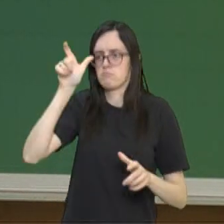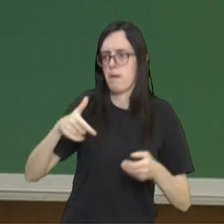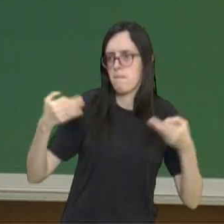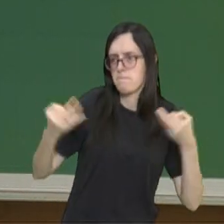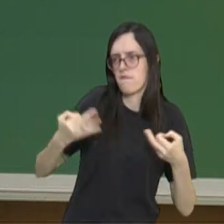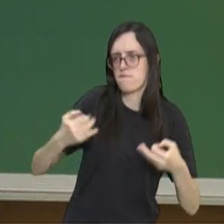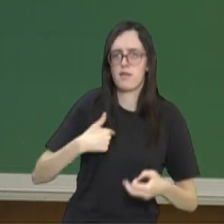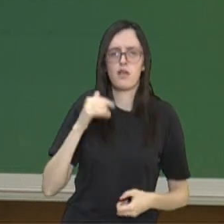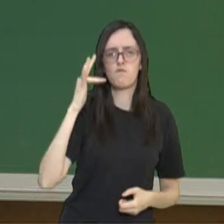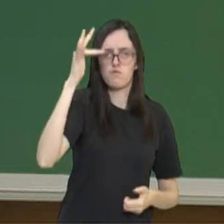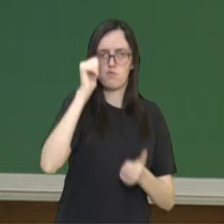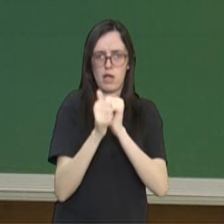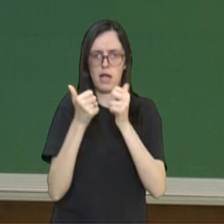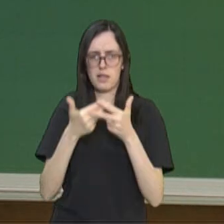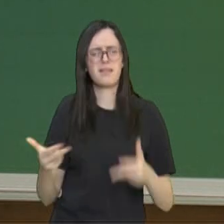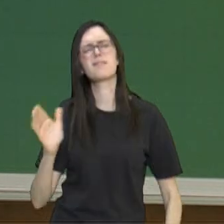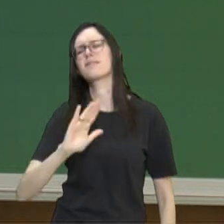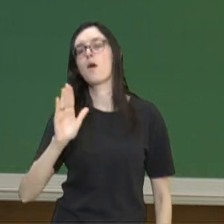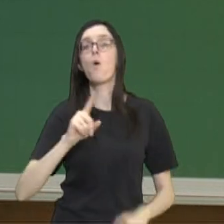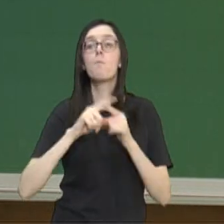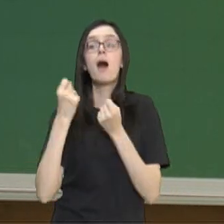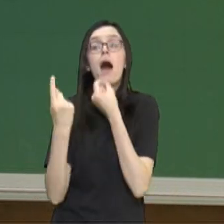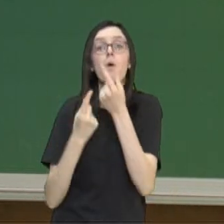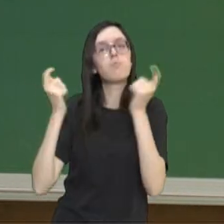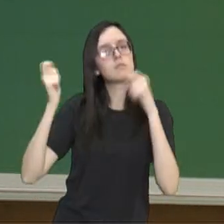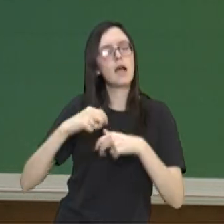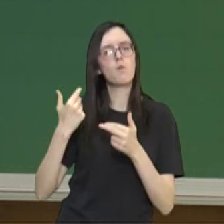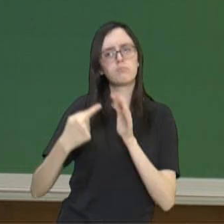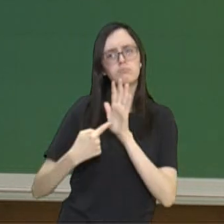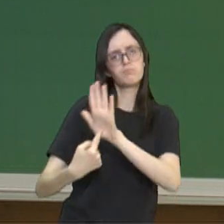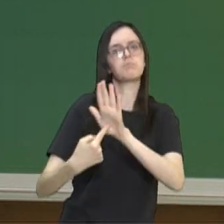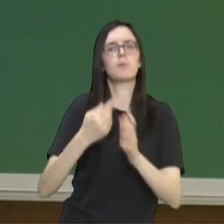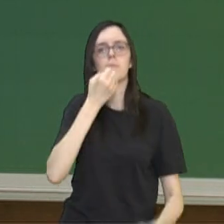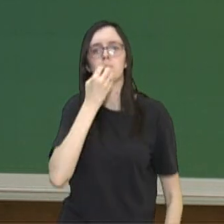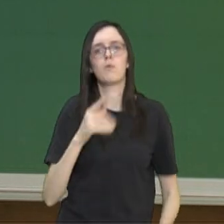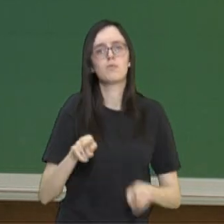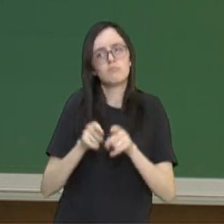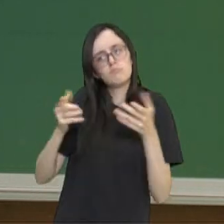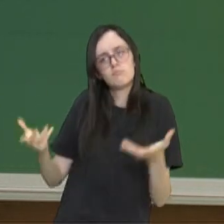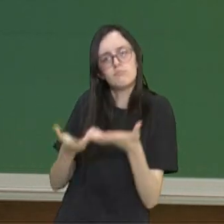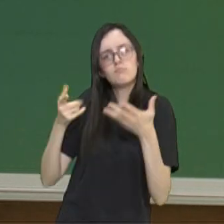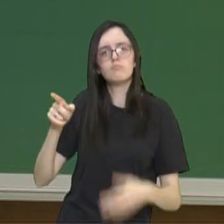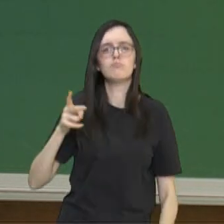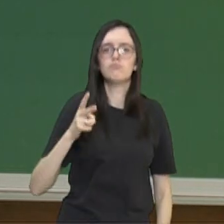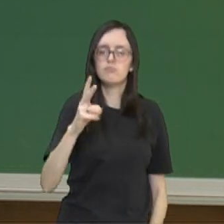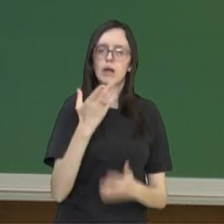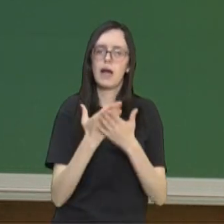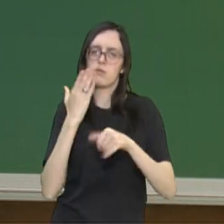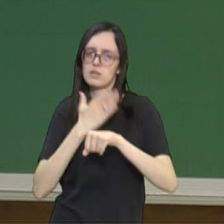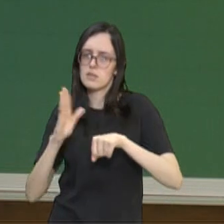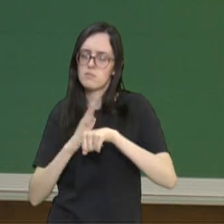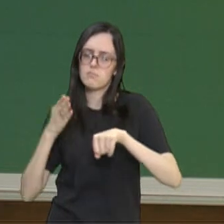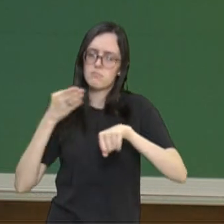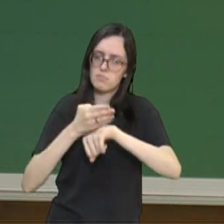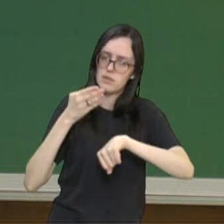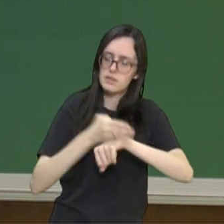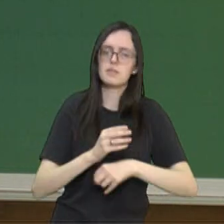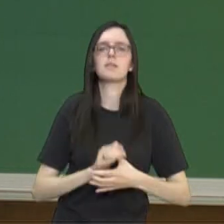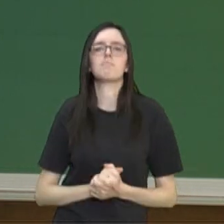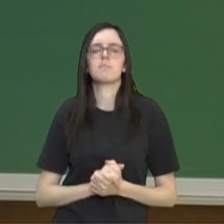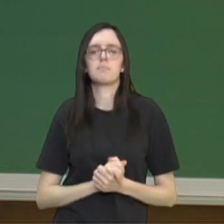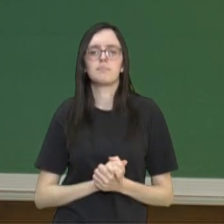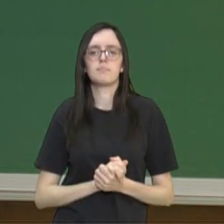sempre aquela briga, né, de deixar o espaço para as meninas, para os meninos, né, Mas enfim, é uma modalidade que